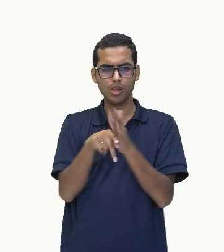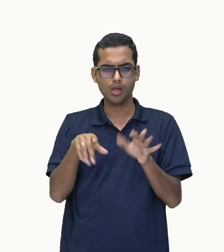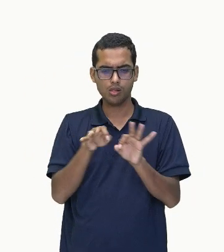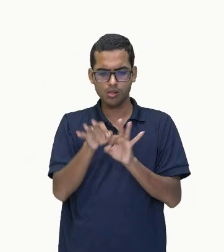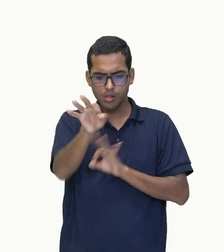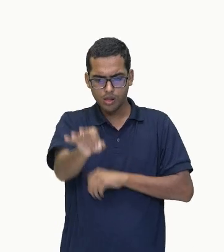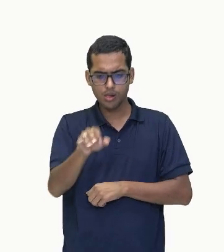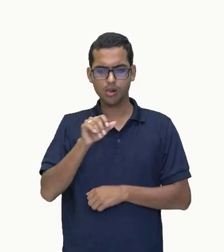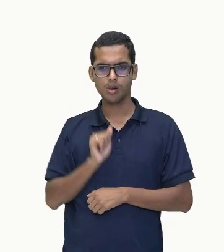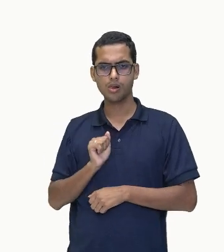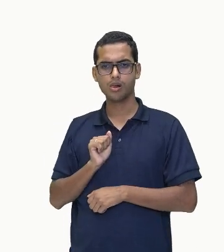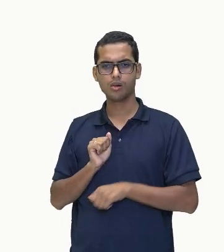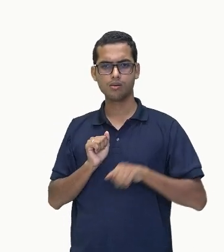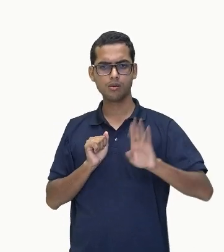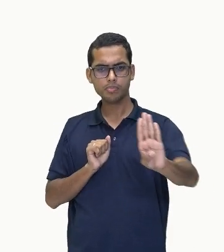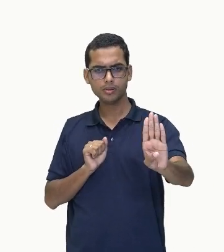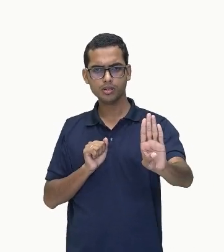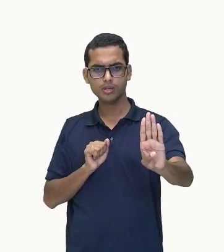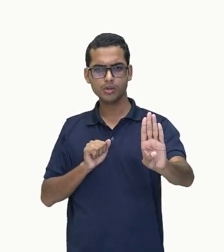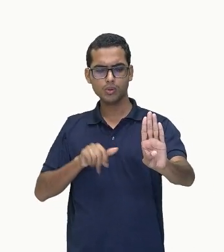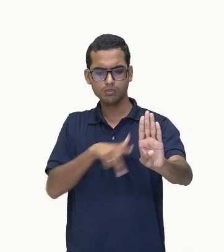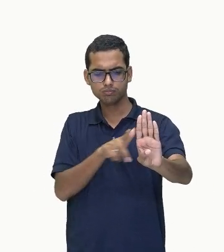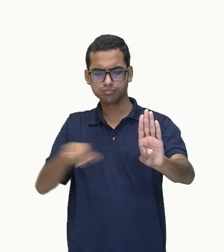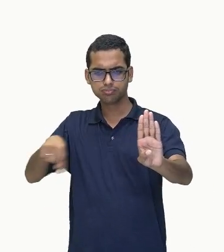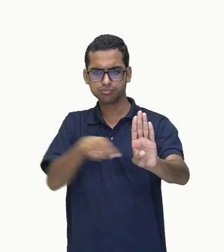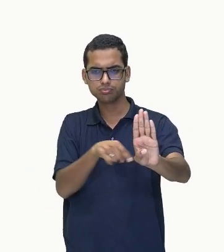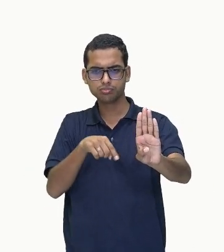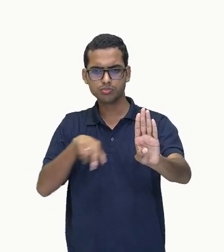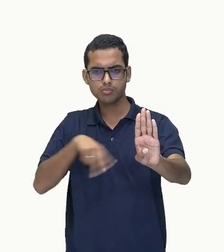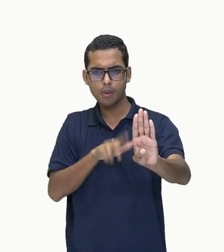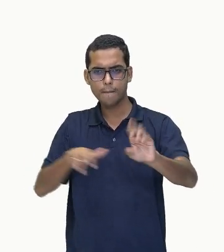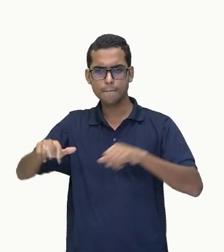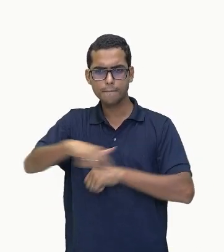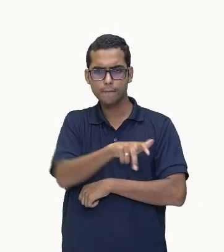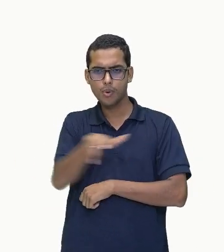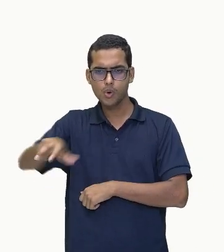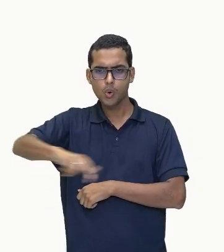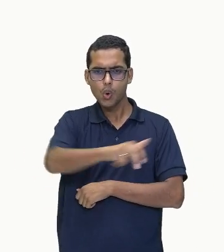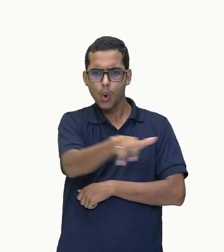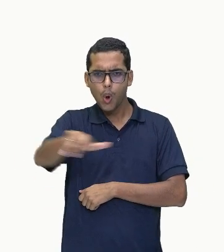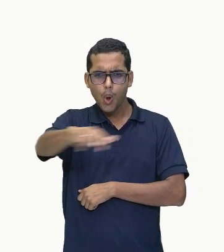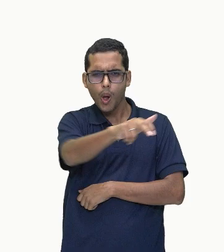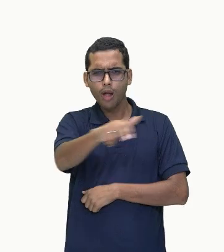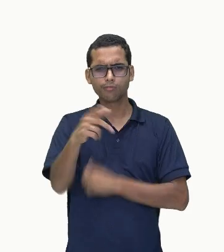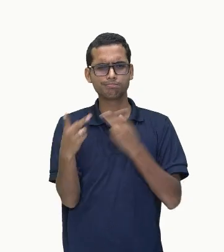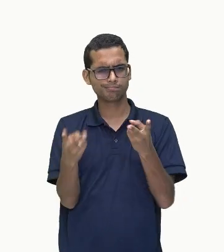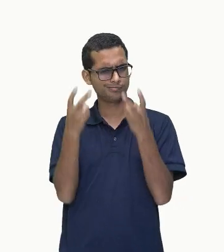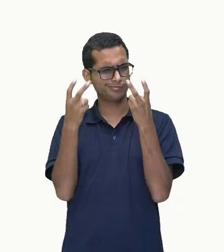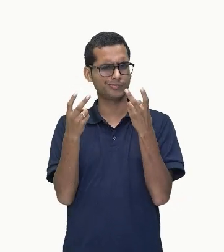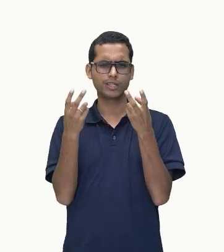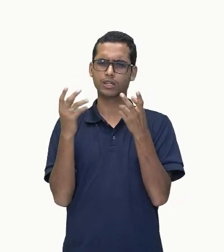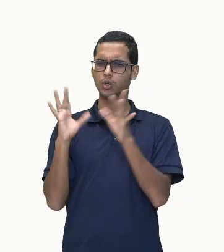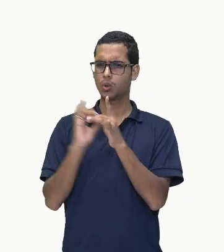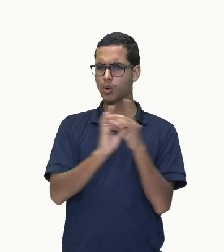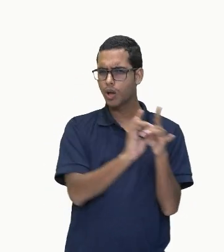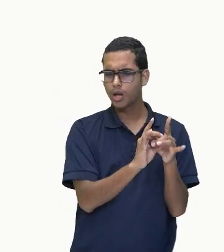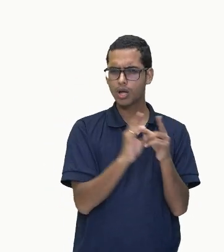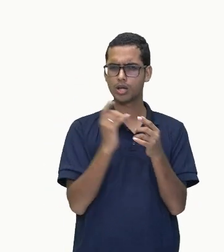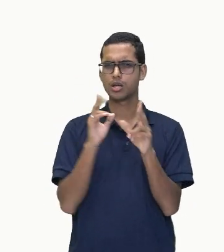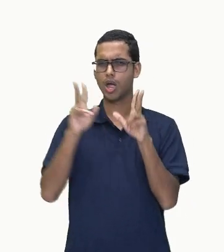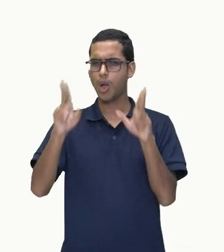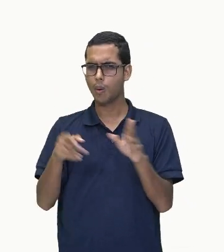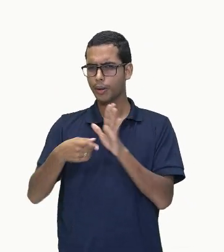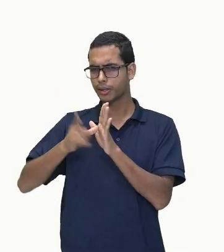mesma lógica da figura anterior, tá? Nós temos aqui